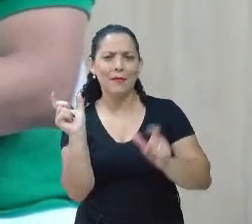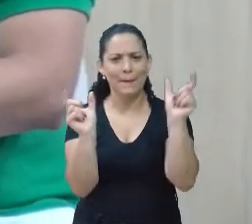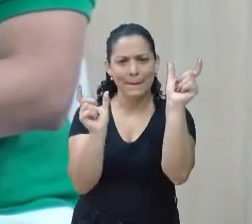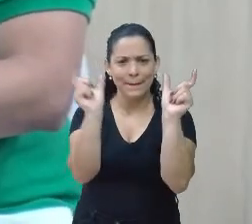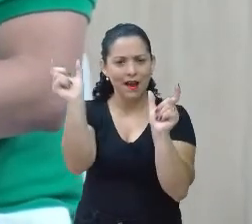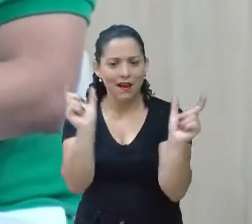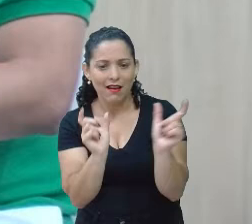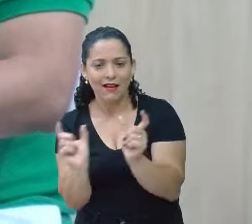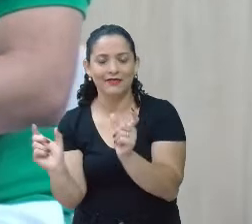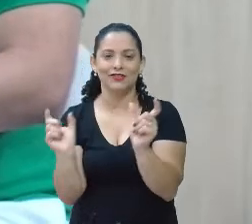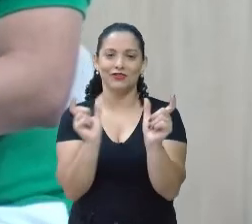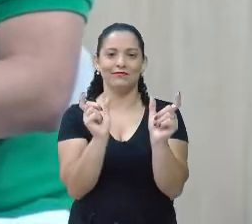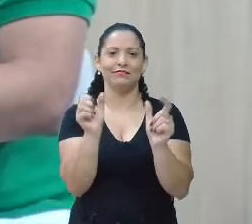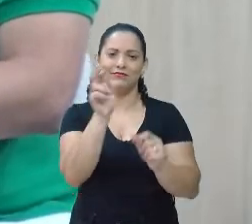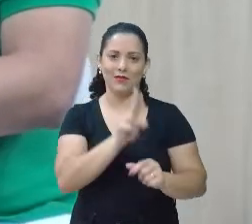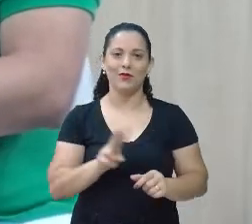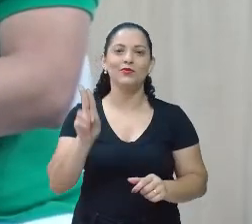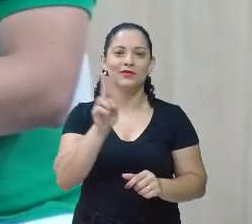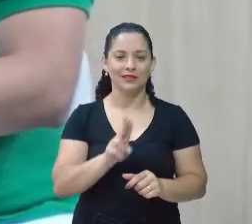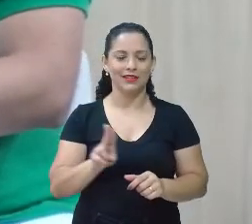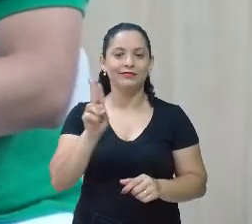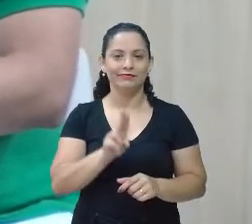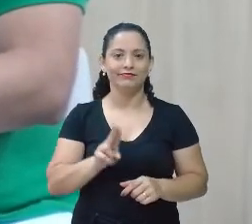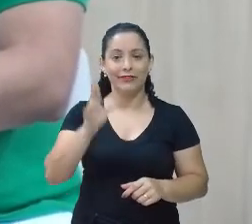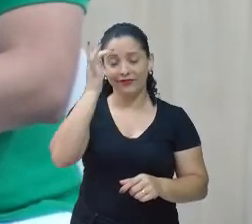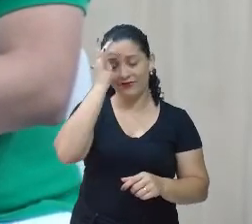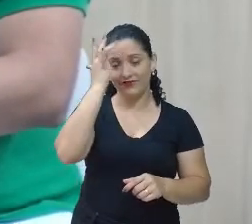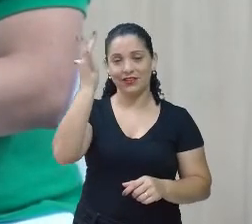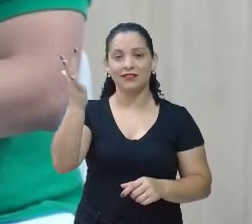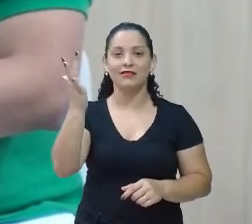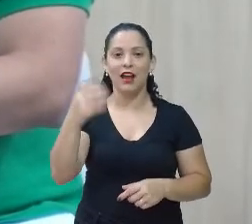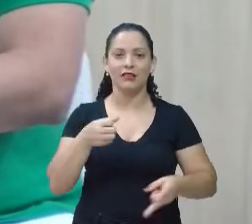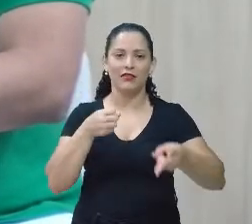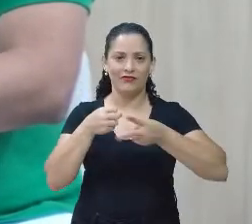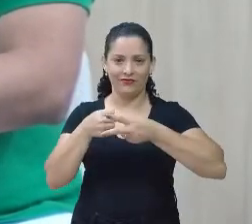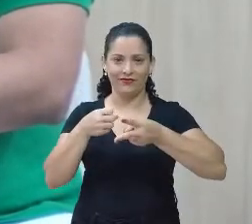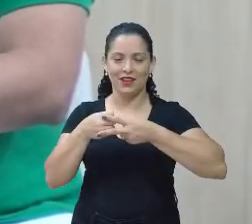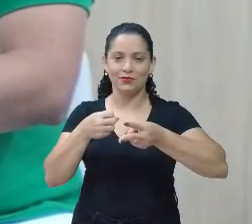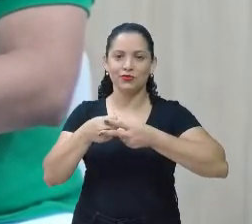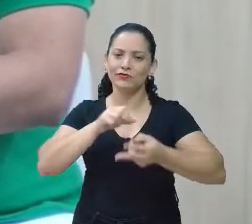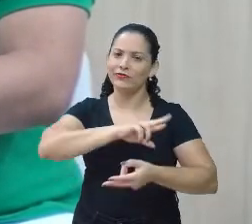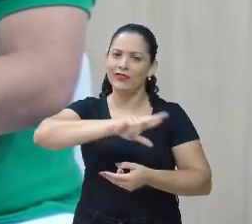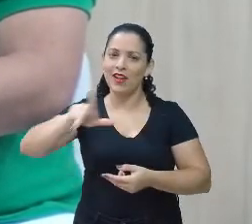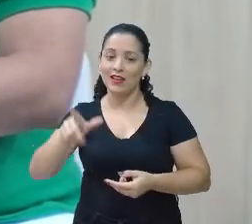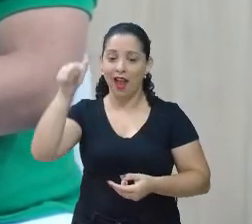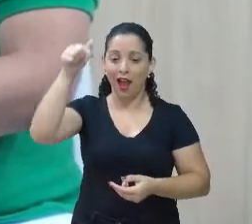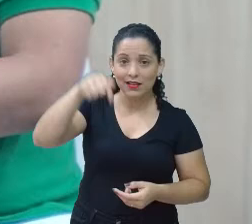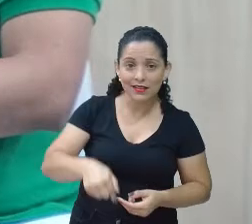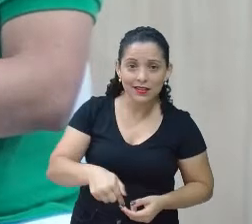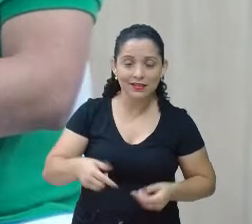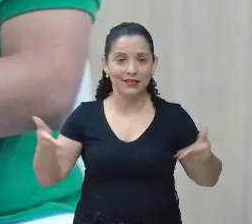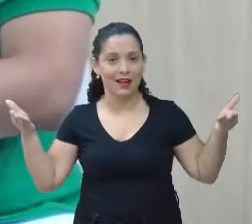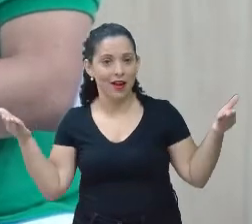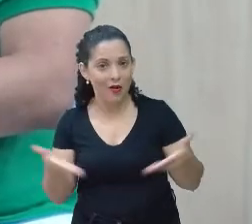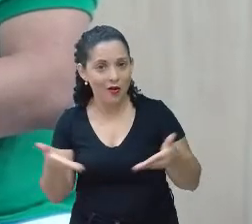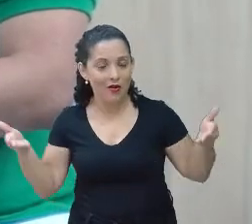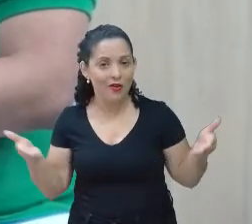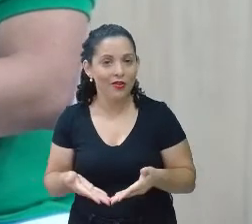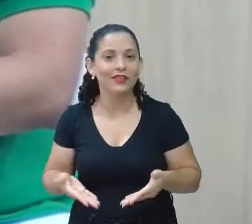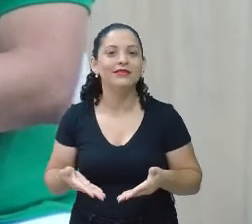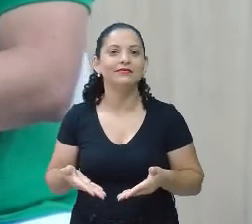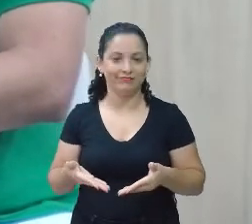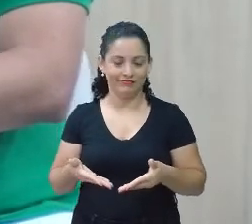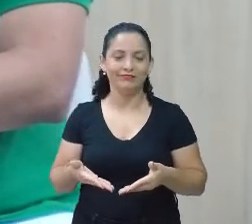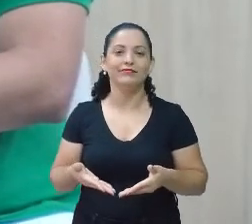o verbo está sendo traduzido como está. Como um verbo aqui, como um verbo agora, como um verbo presente, né? Quando é o verbo